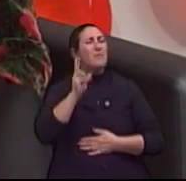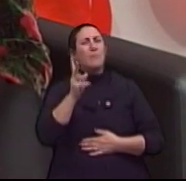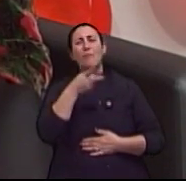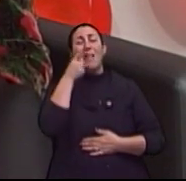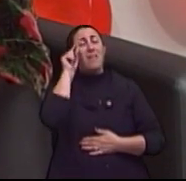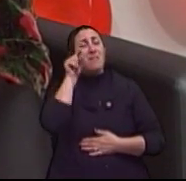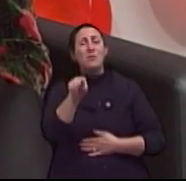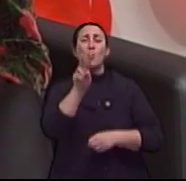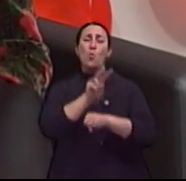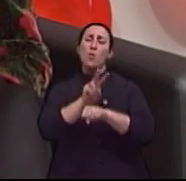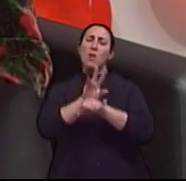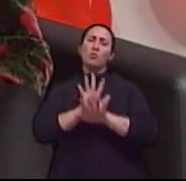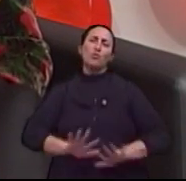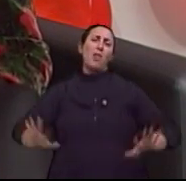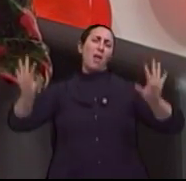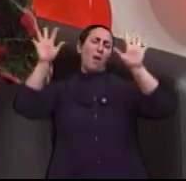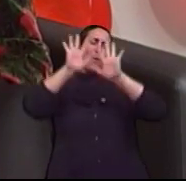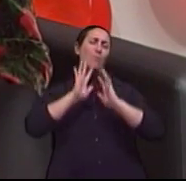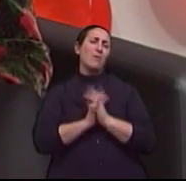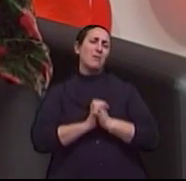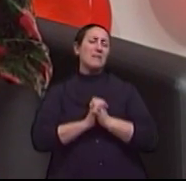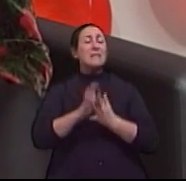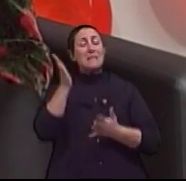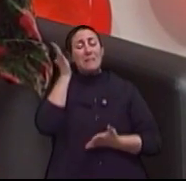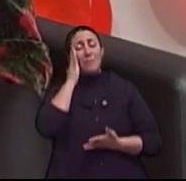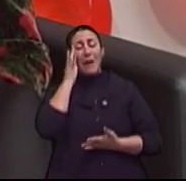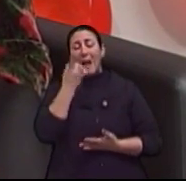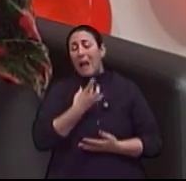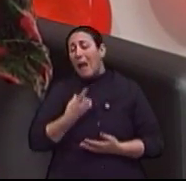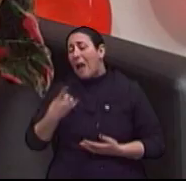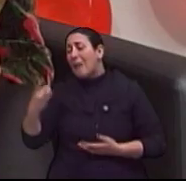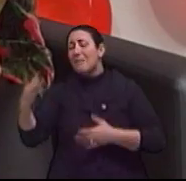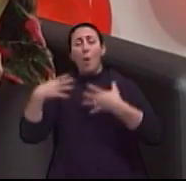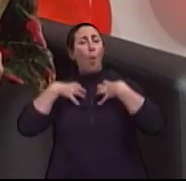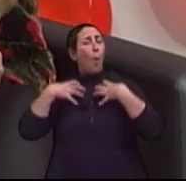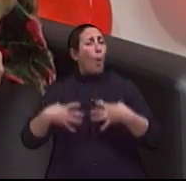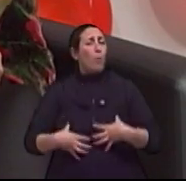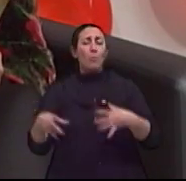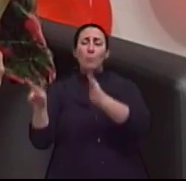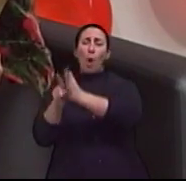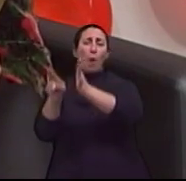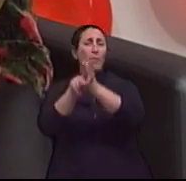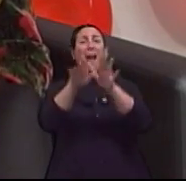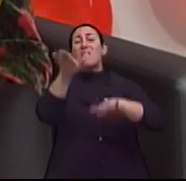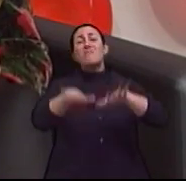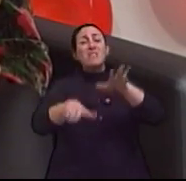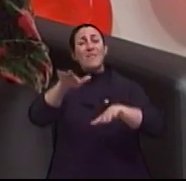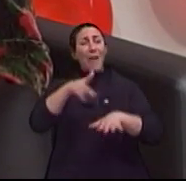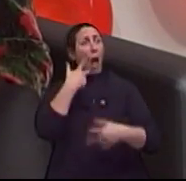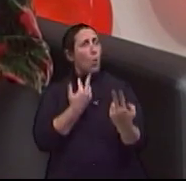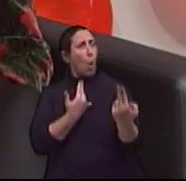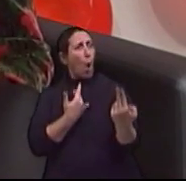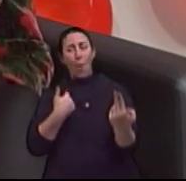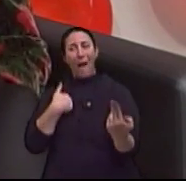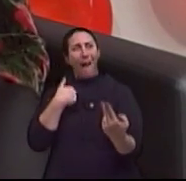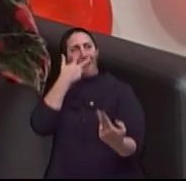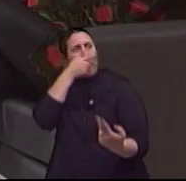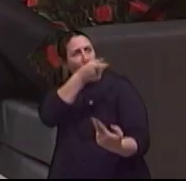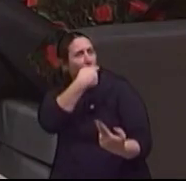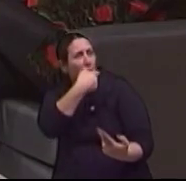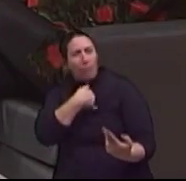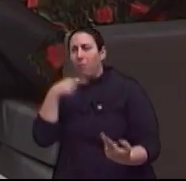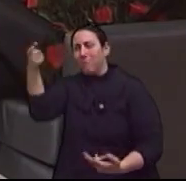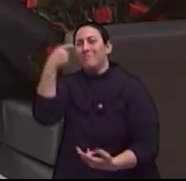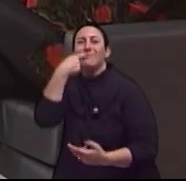é esse cuidado geral e saber que cada organismo é um o que serve pra vizinha pode não servir para mim que eu tenho que ir lá no